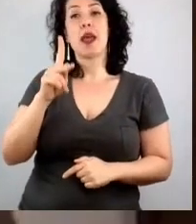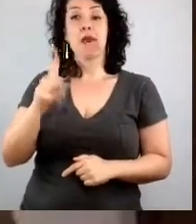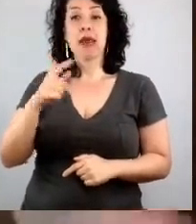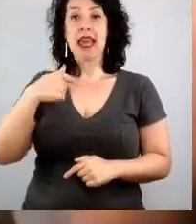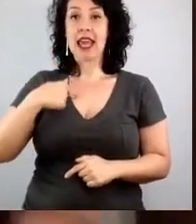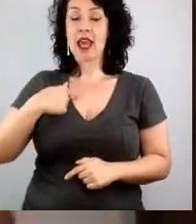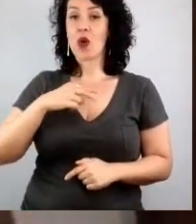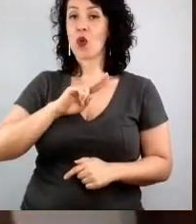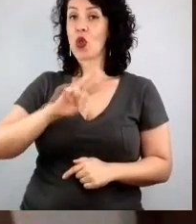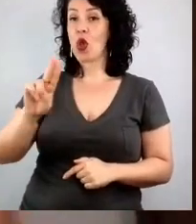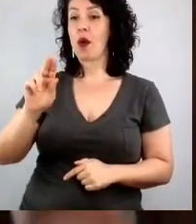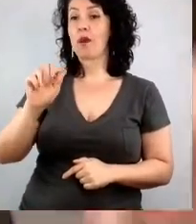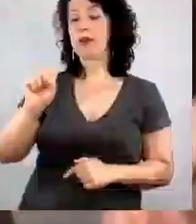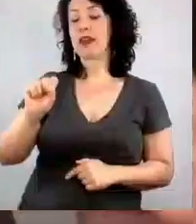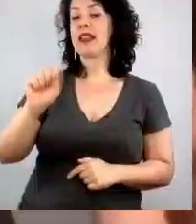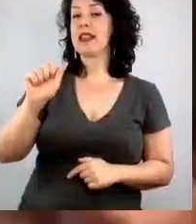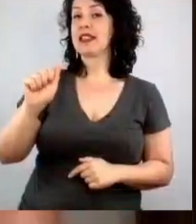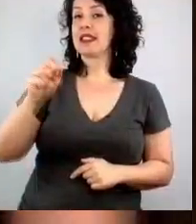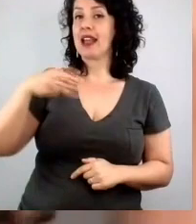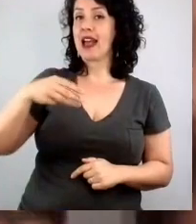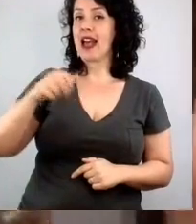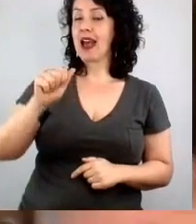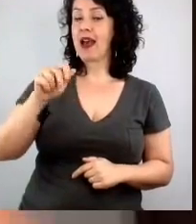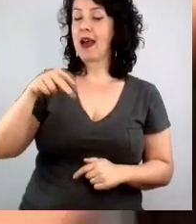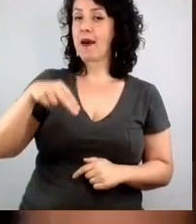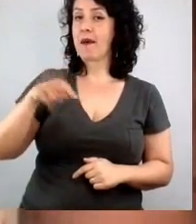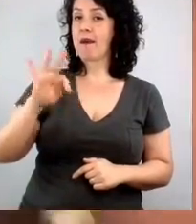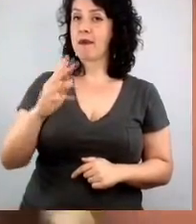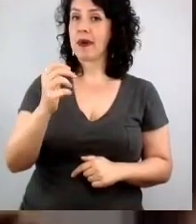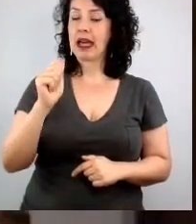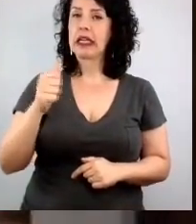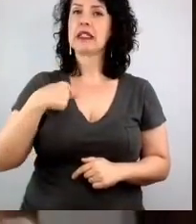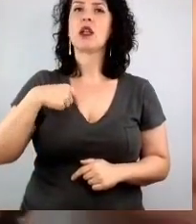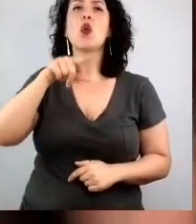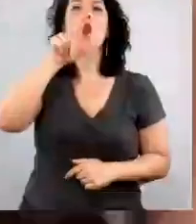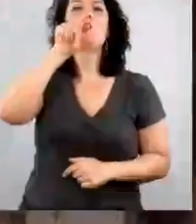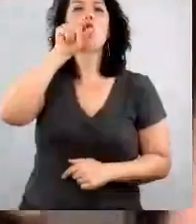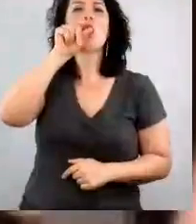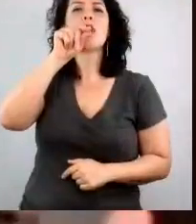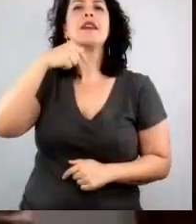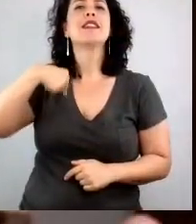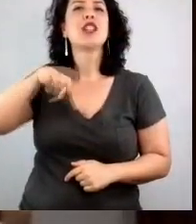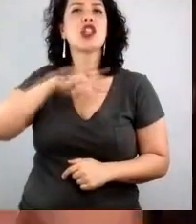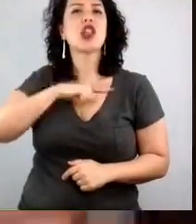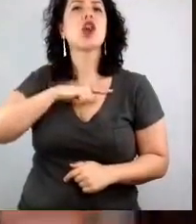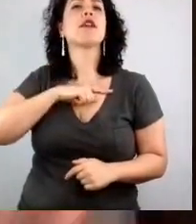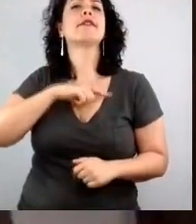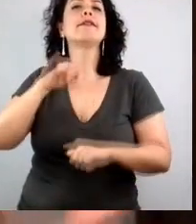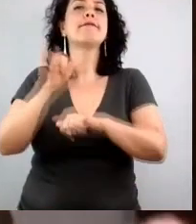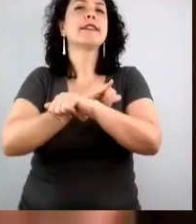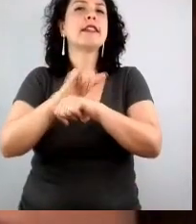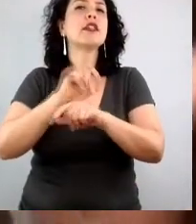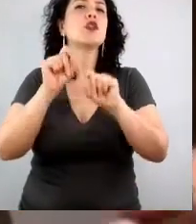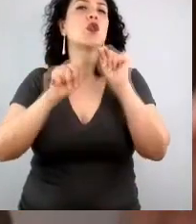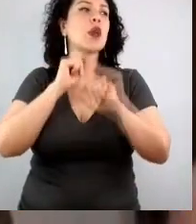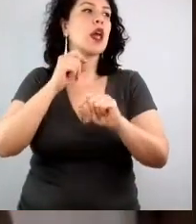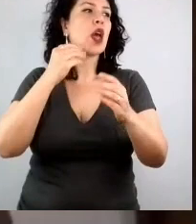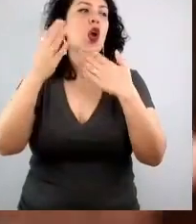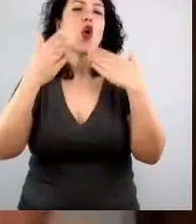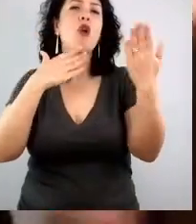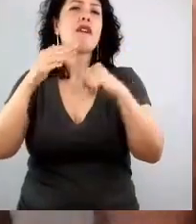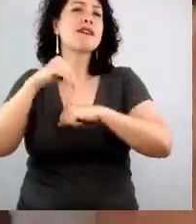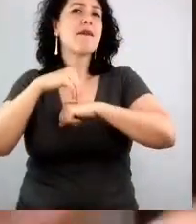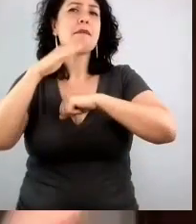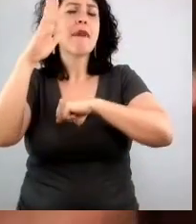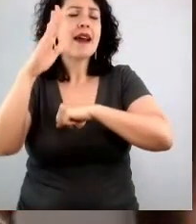Next Brasil, área de estratégia da maior plataforma de conversa aberta desta internet. E juntos hoje a gente vai